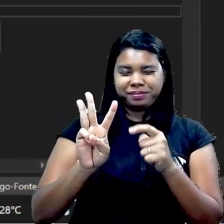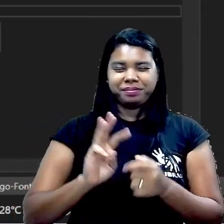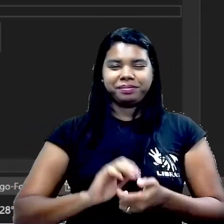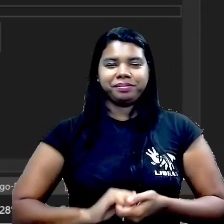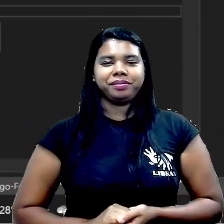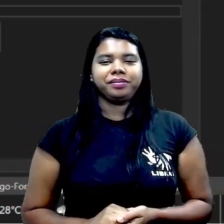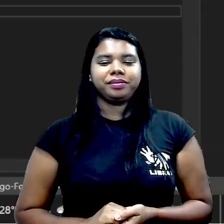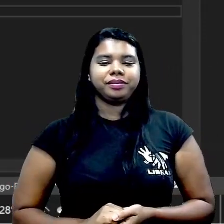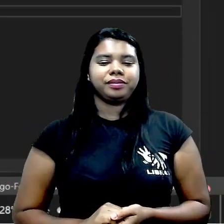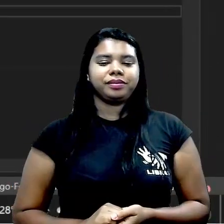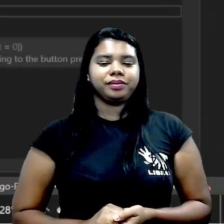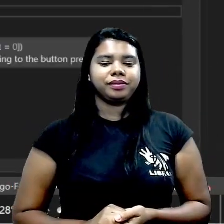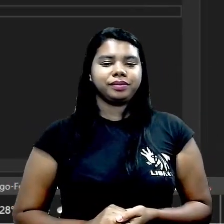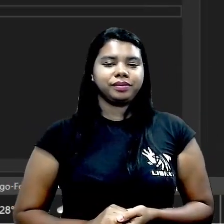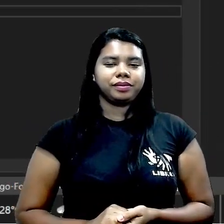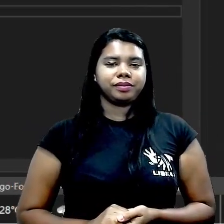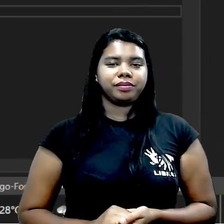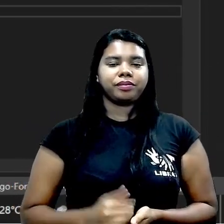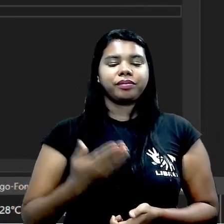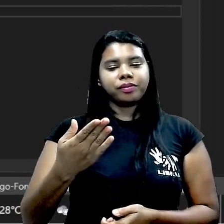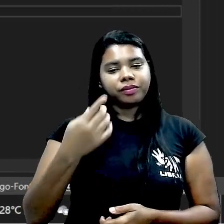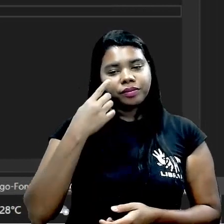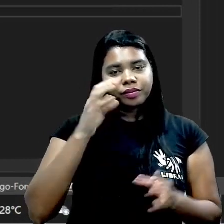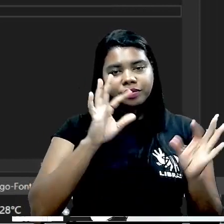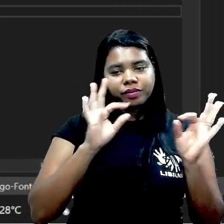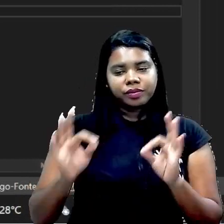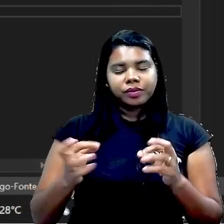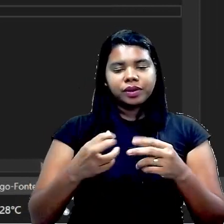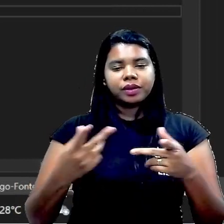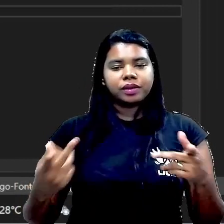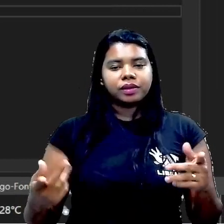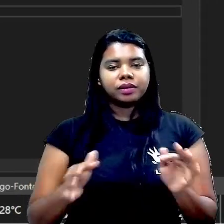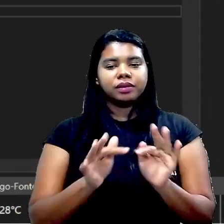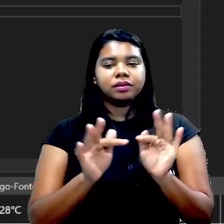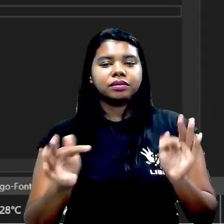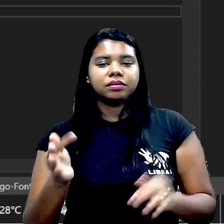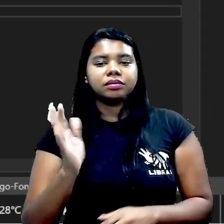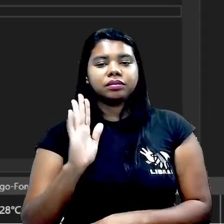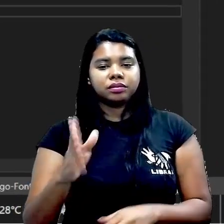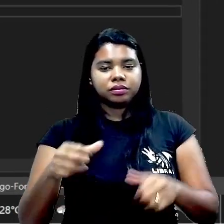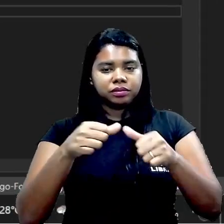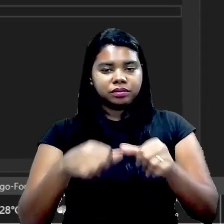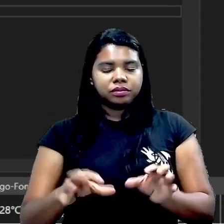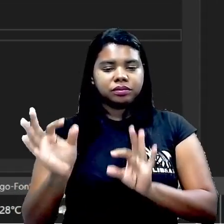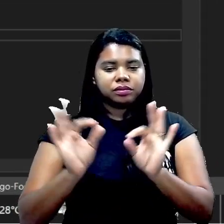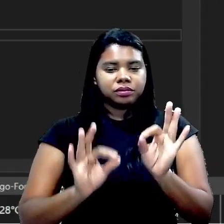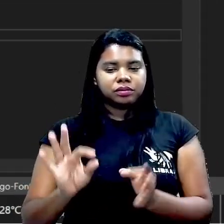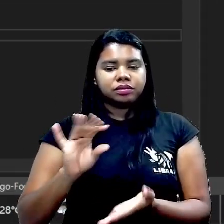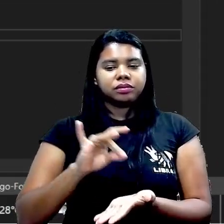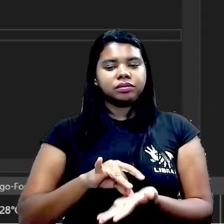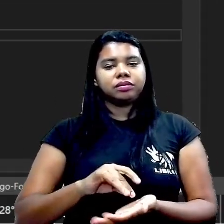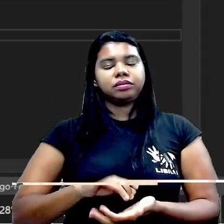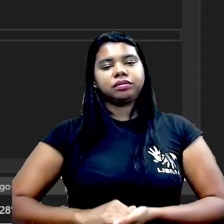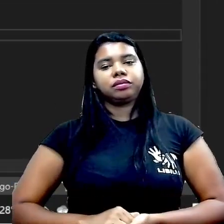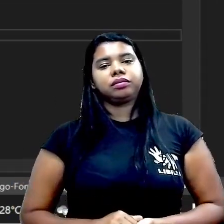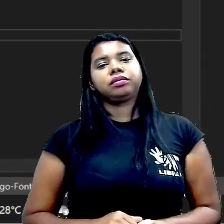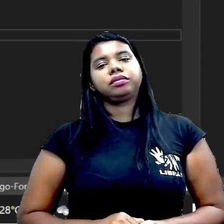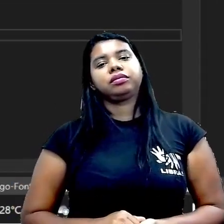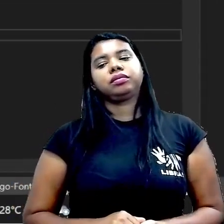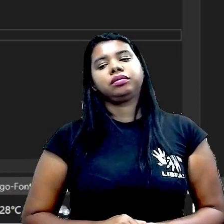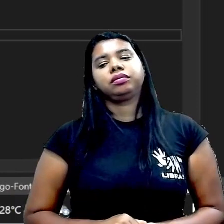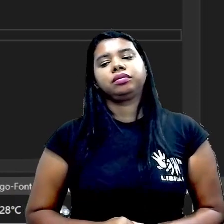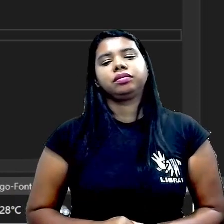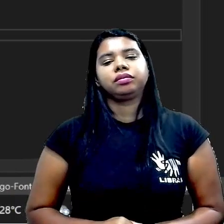se ela estiver pressionada, vocês estão vendo que são todas funções que já estão prontas. Se ele